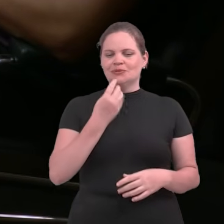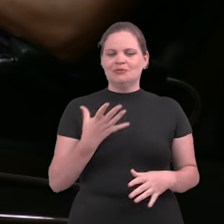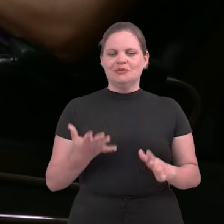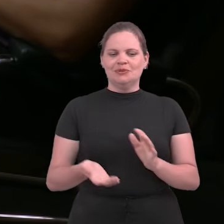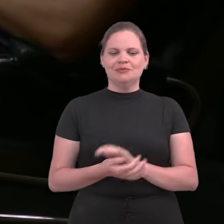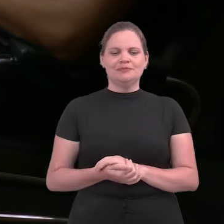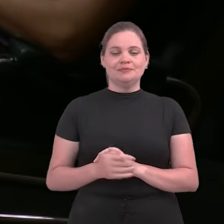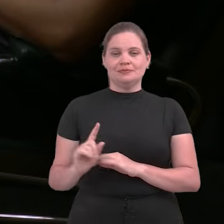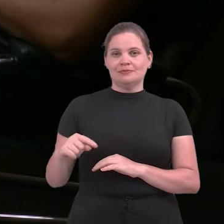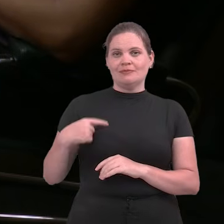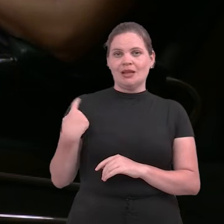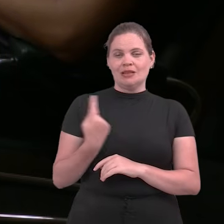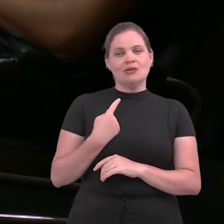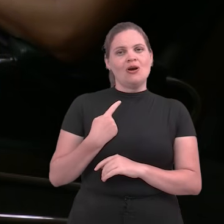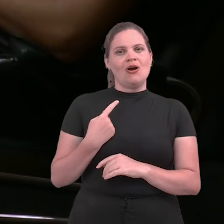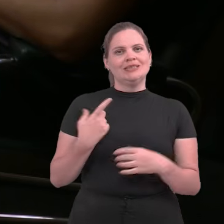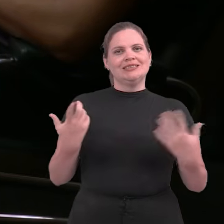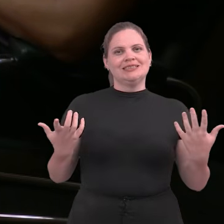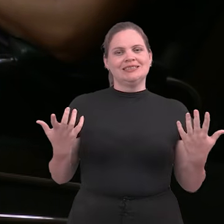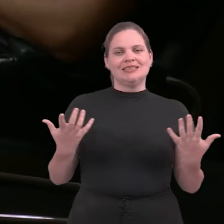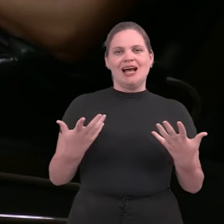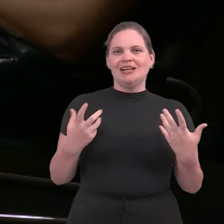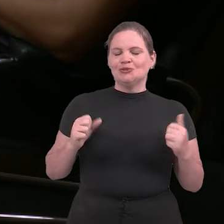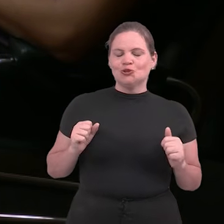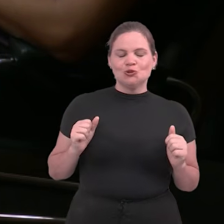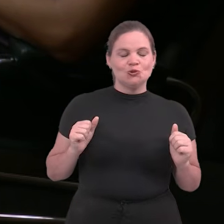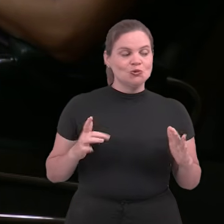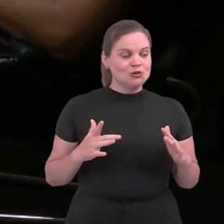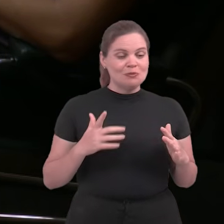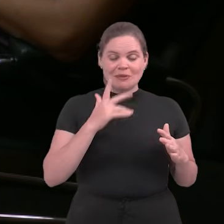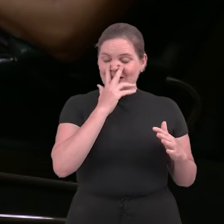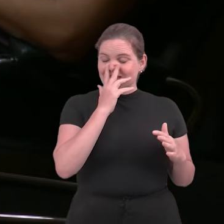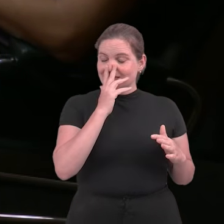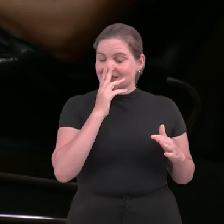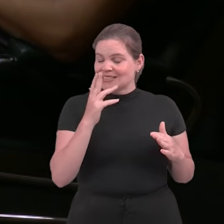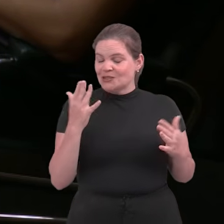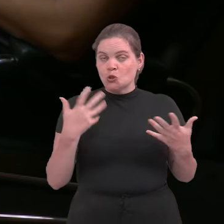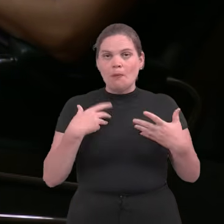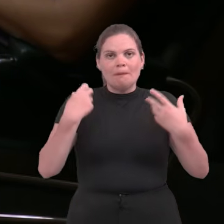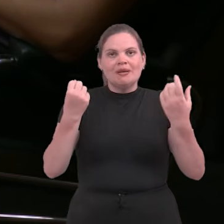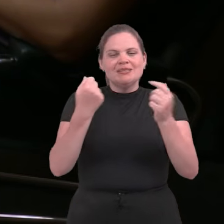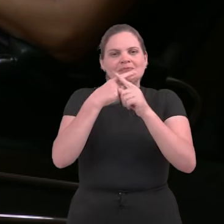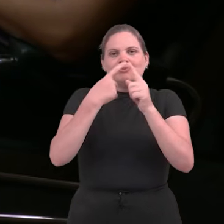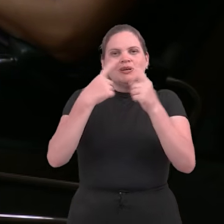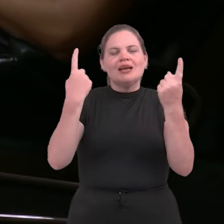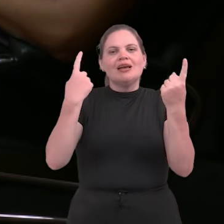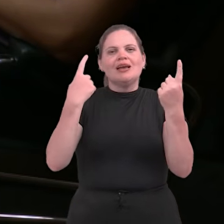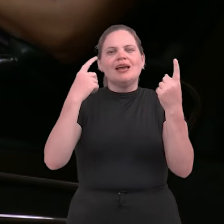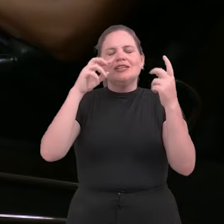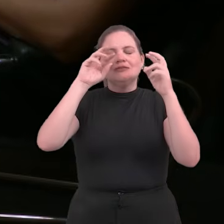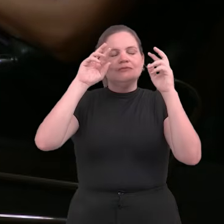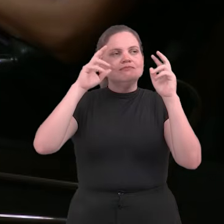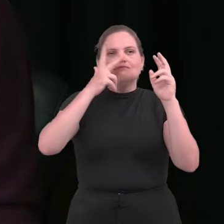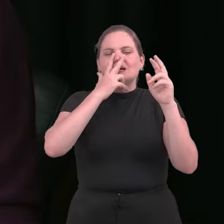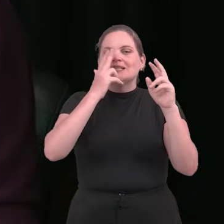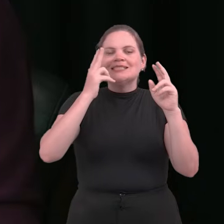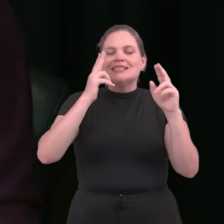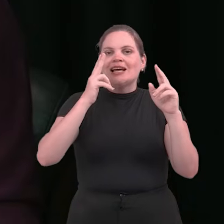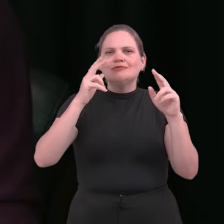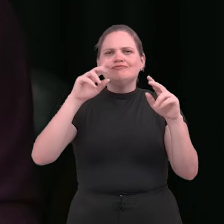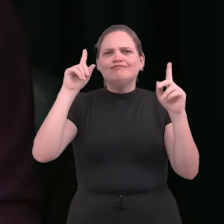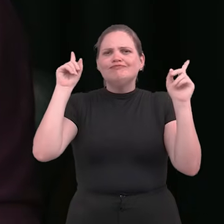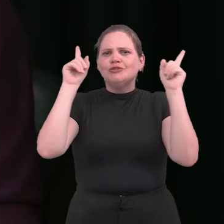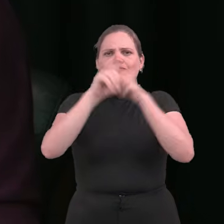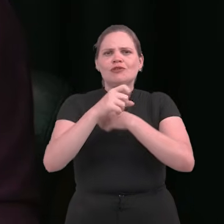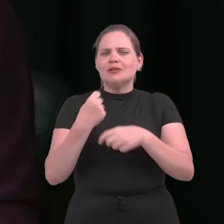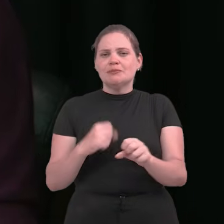A reação nossa de uma coisa difícil é realmente Parecia chorar. ser tão distante, né, irmão? Tão distante, Olha é chorar. só. E aí no sábado,